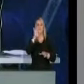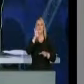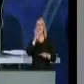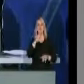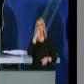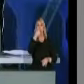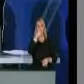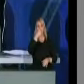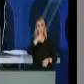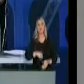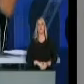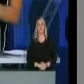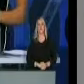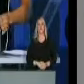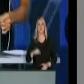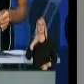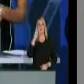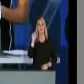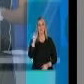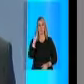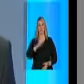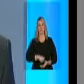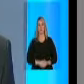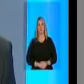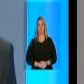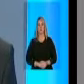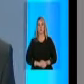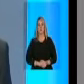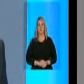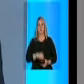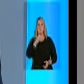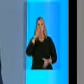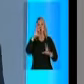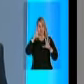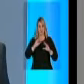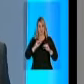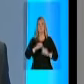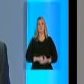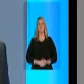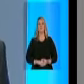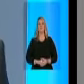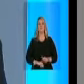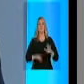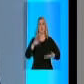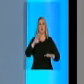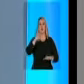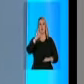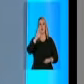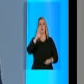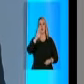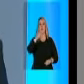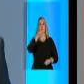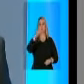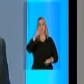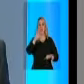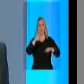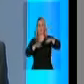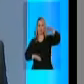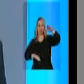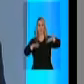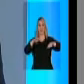Índio da Costa. Gustavo, você tem 30 segundos. Boa noite, candidato. De acordo com o IBGE, a desigualdade no Rio de Janeiro